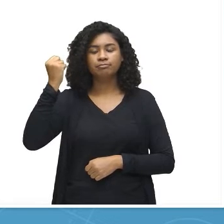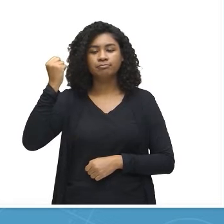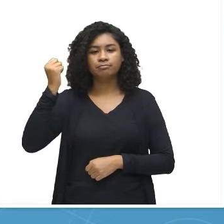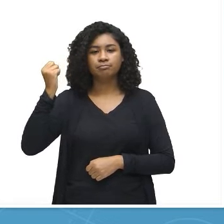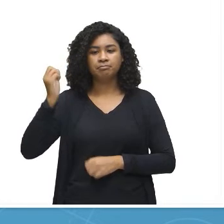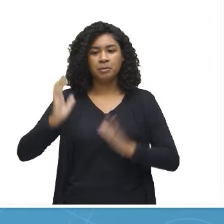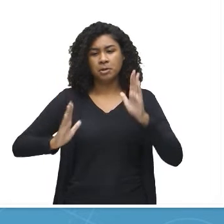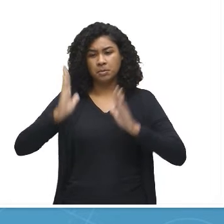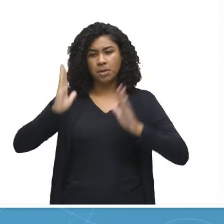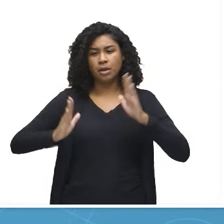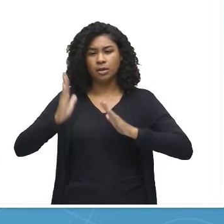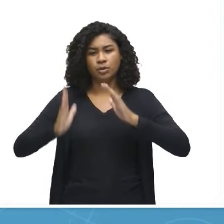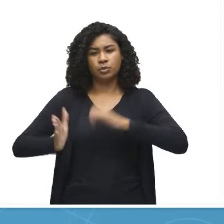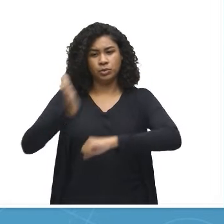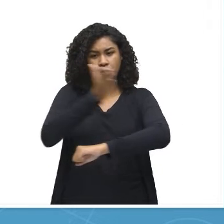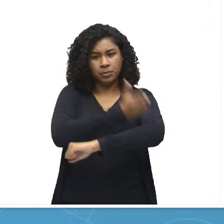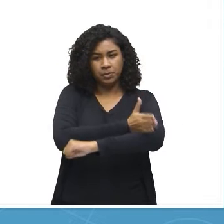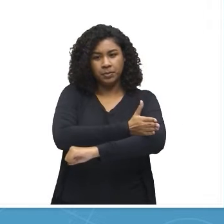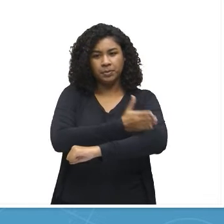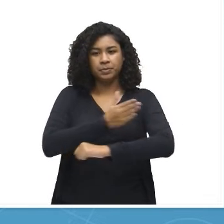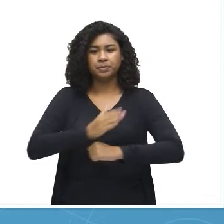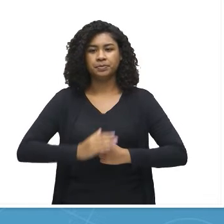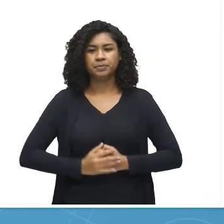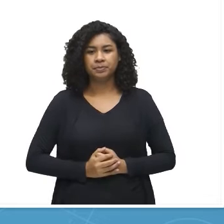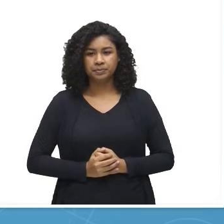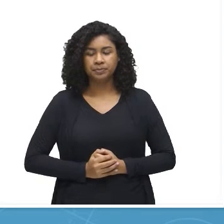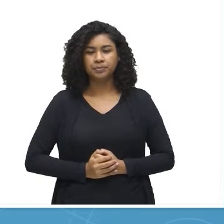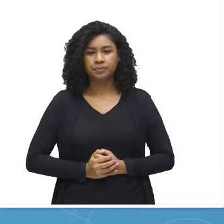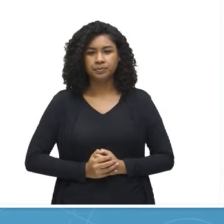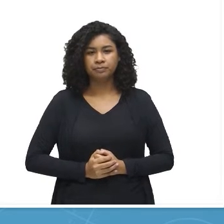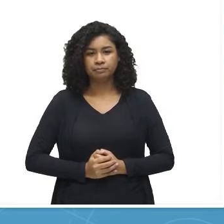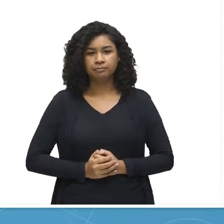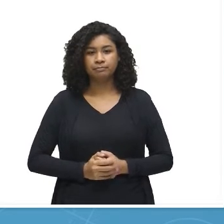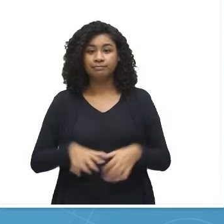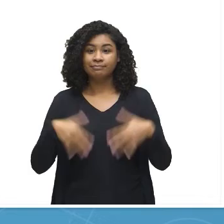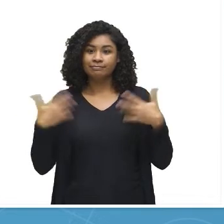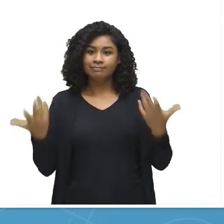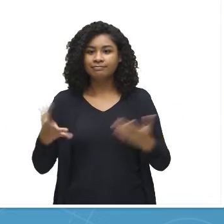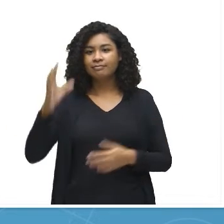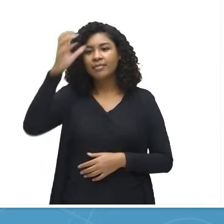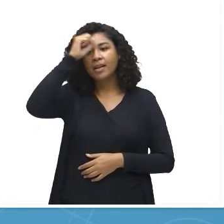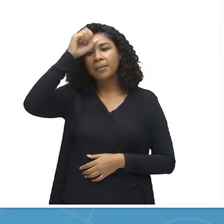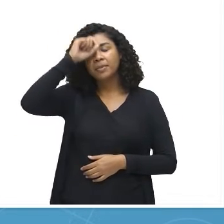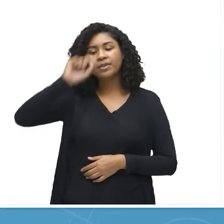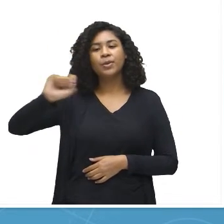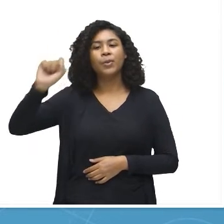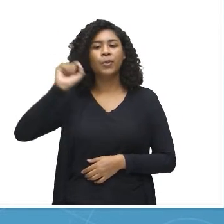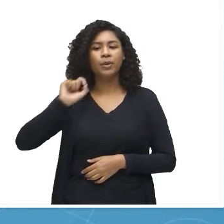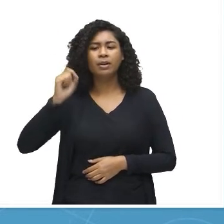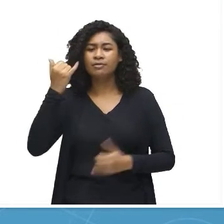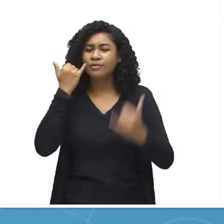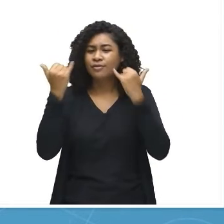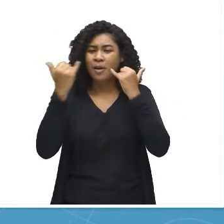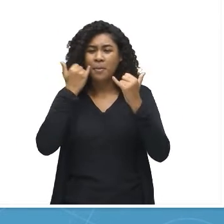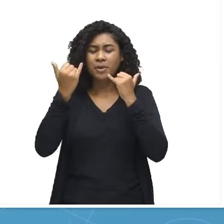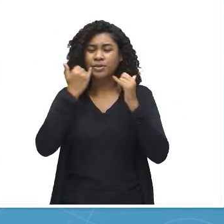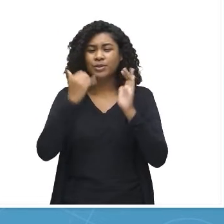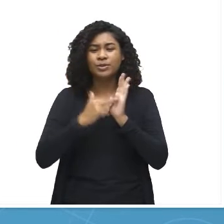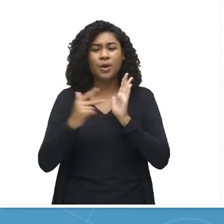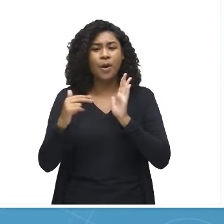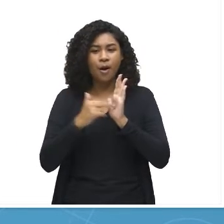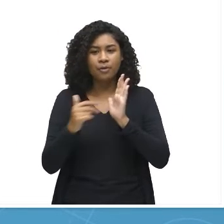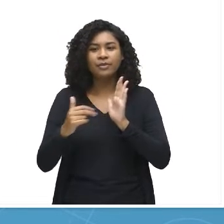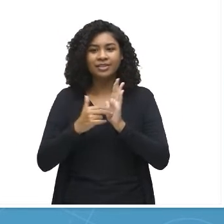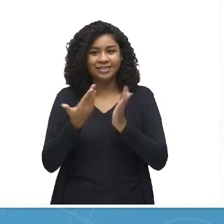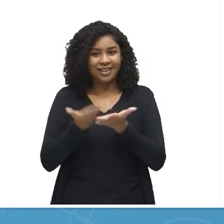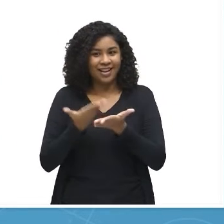Média. Certinho, muito bem. Então a gente viu aí muitas informações na nossa